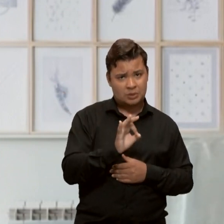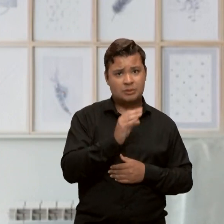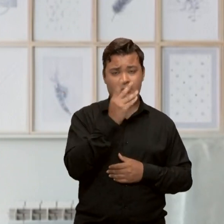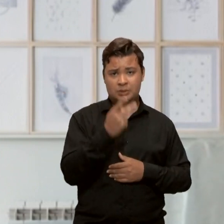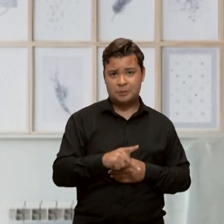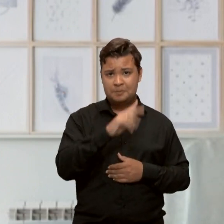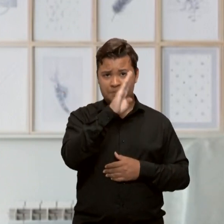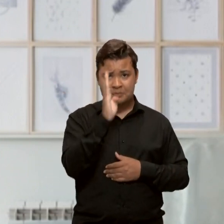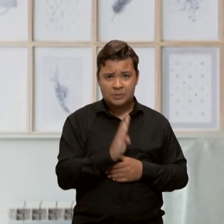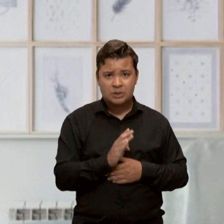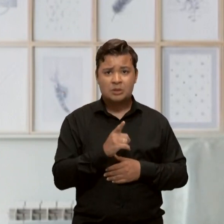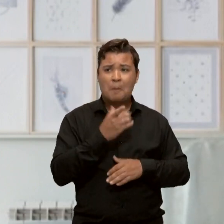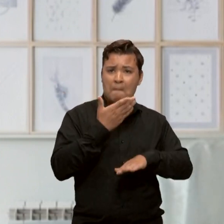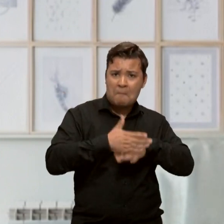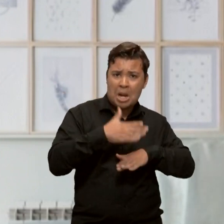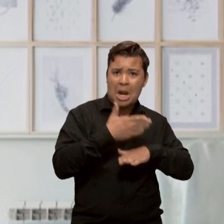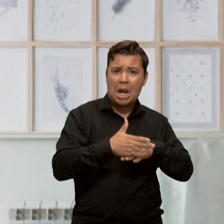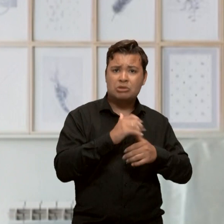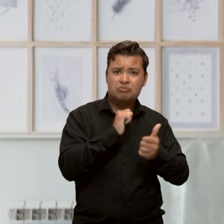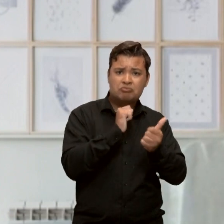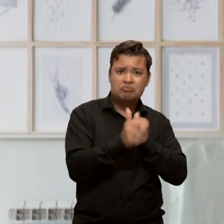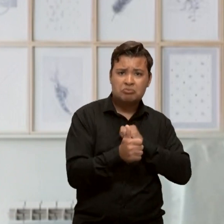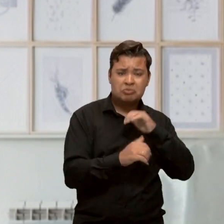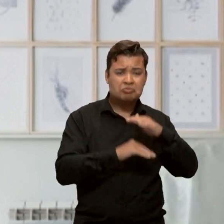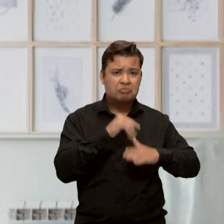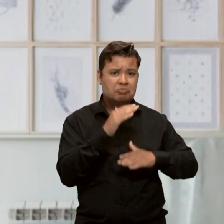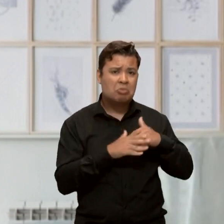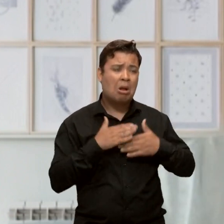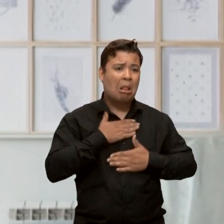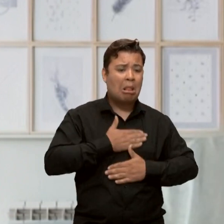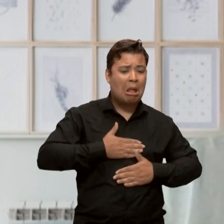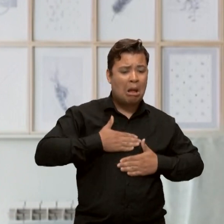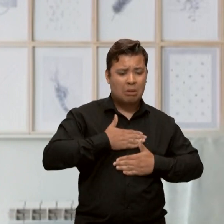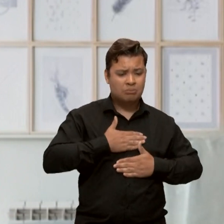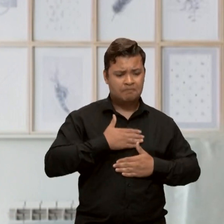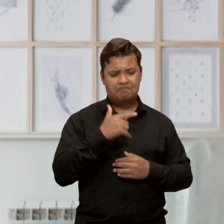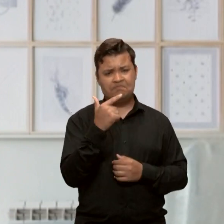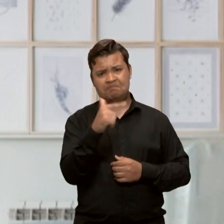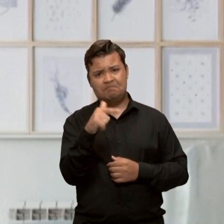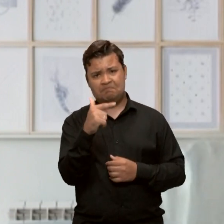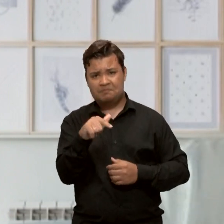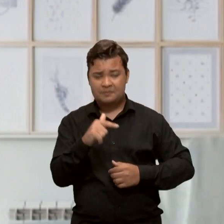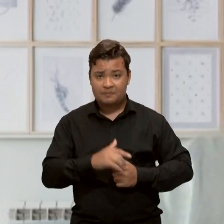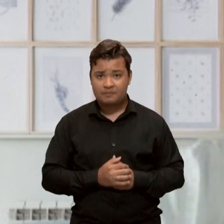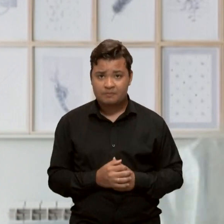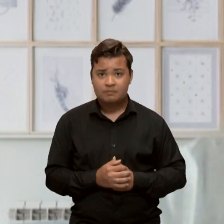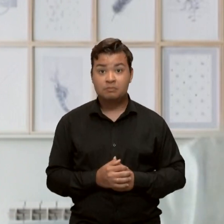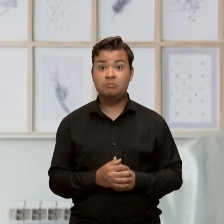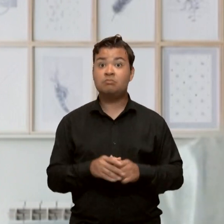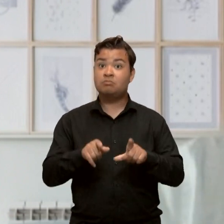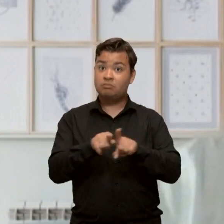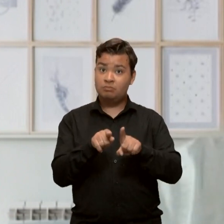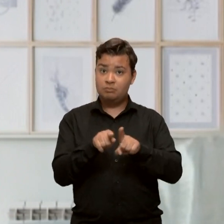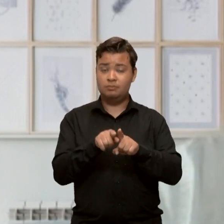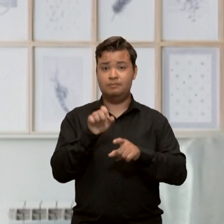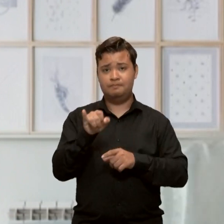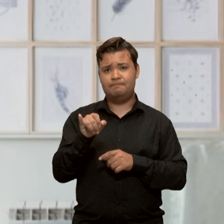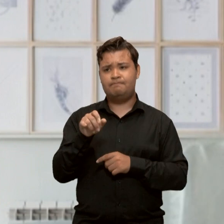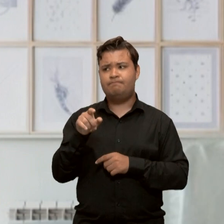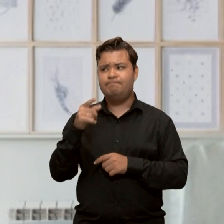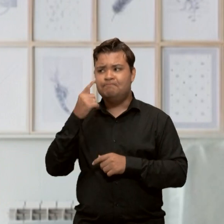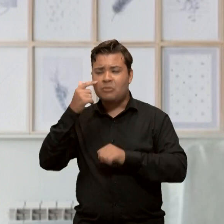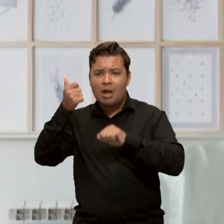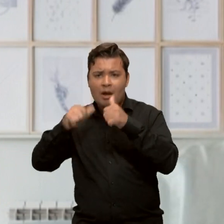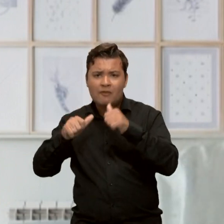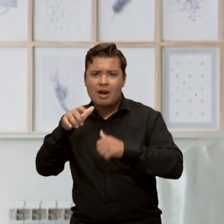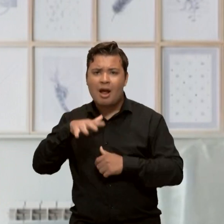às práticas de esporte e de lazer. E se nós avaliarmos isso do ponto de vista socioeconômico,